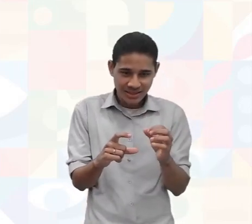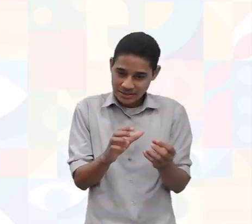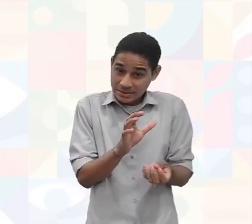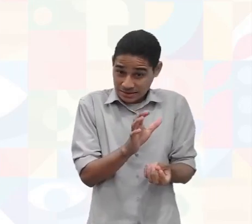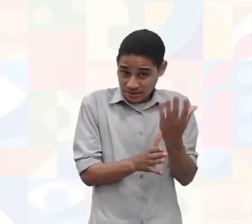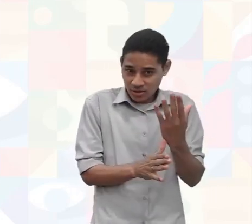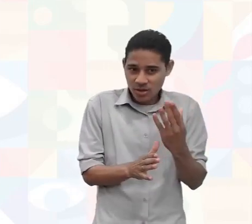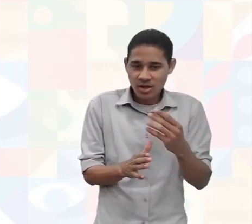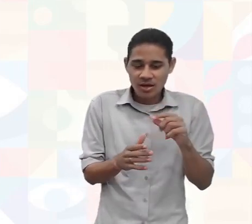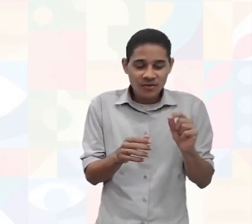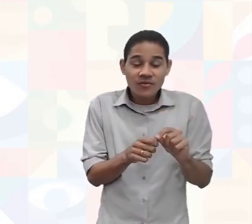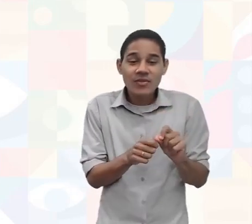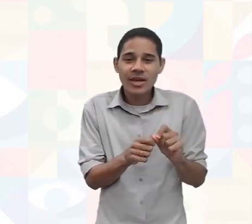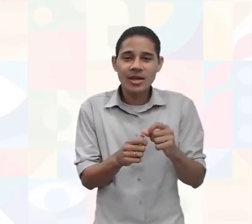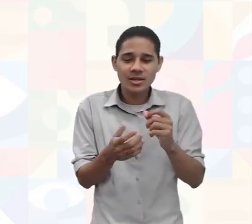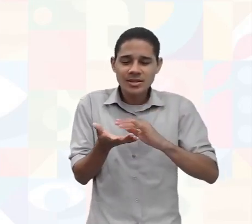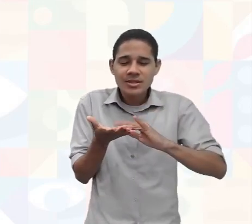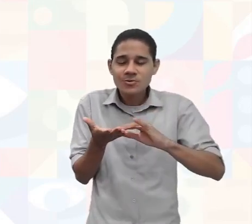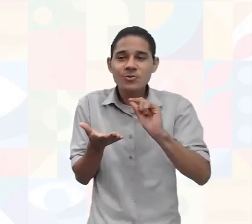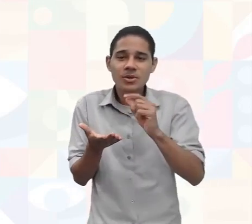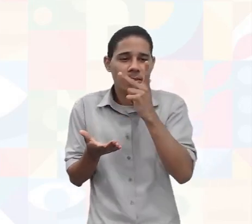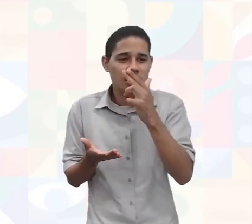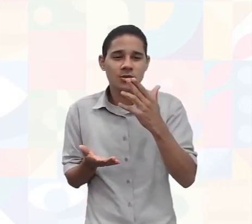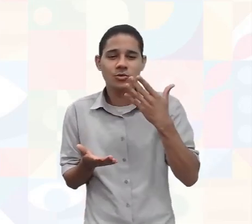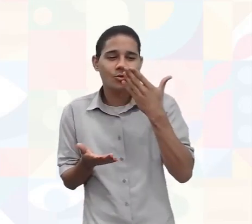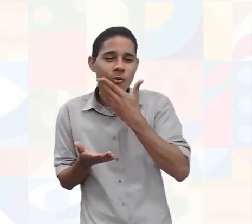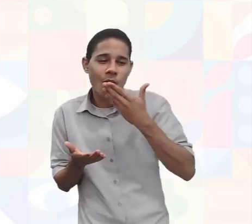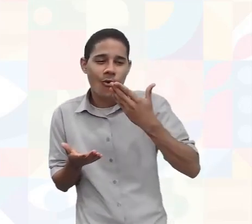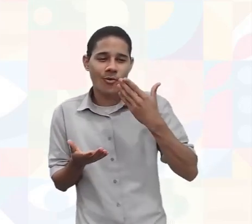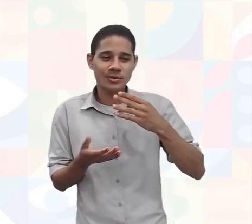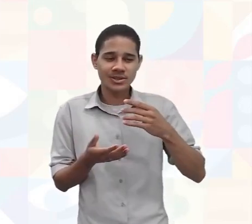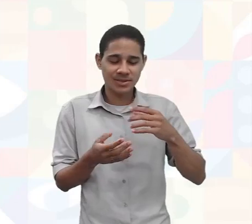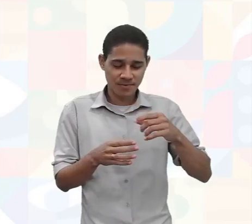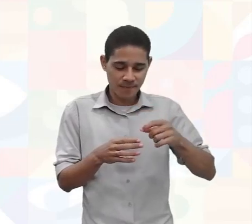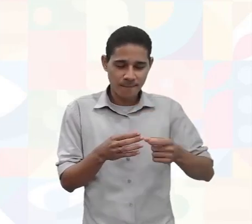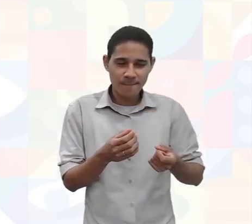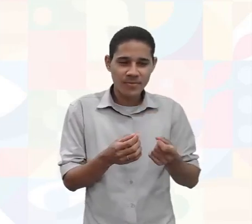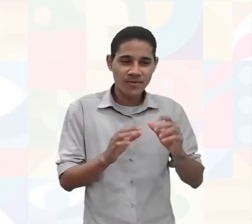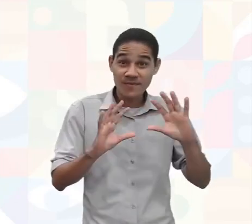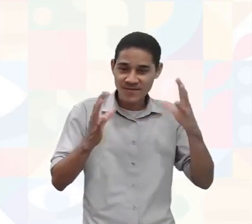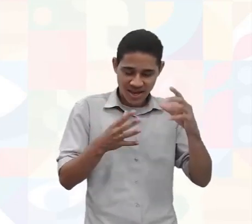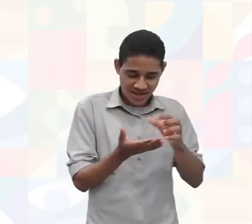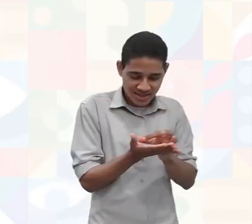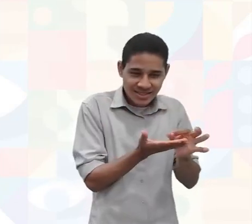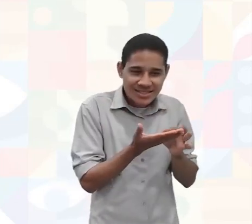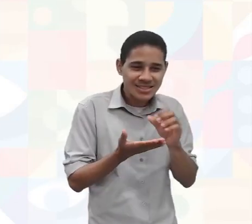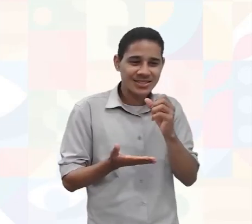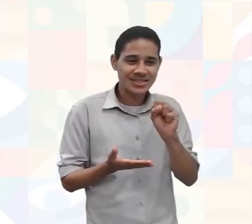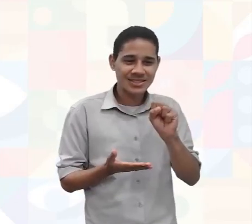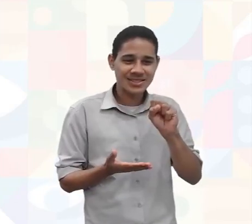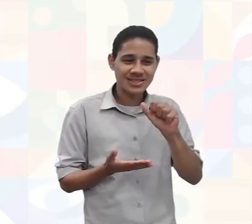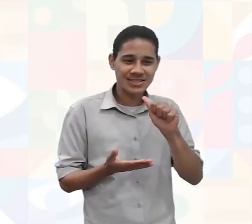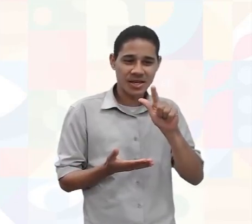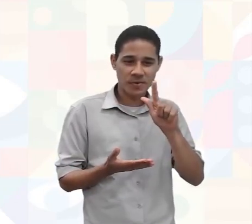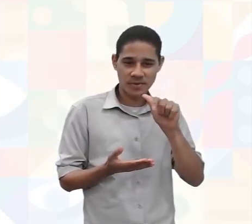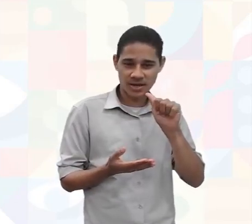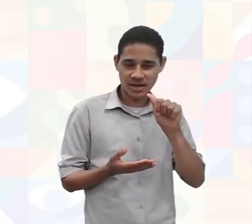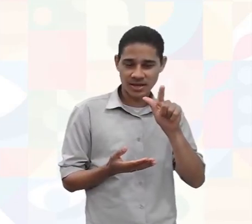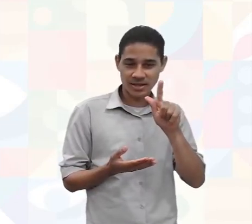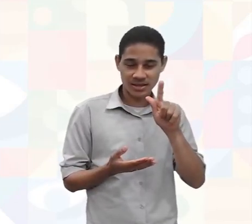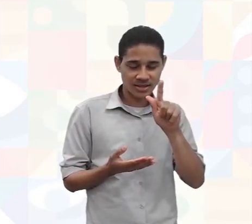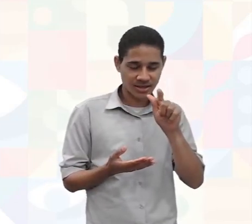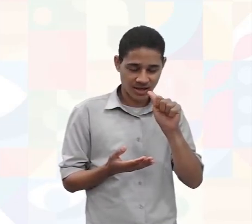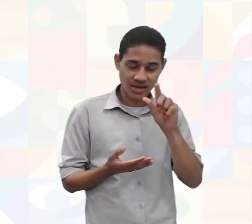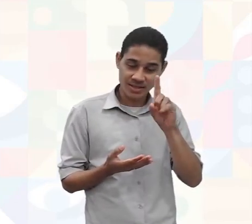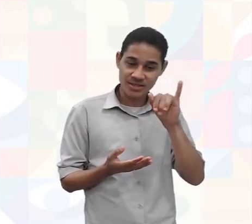de doces e de salgadinhos de festa para fazer essa composição animada.